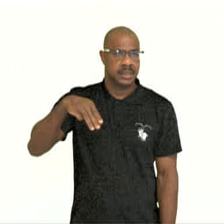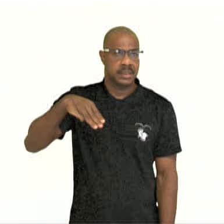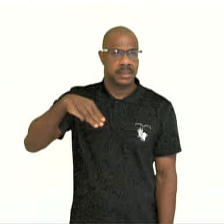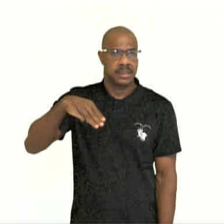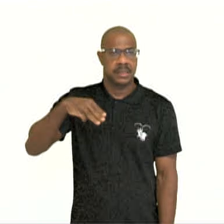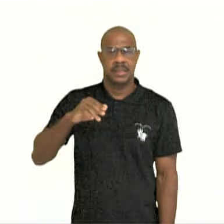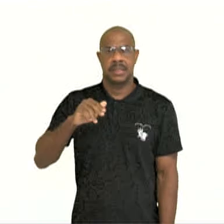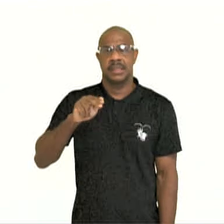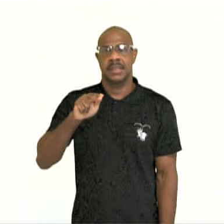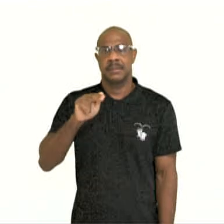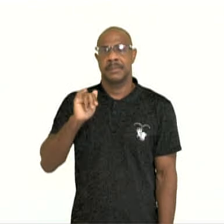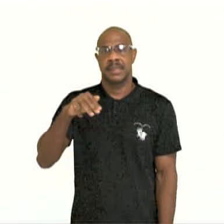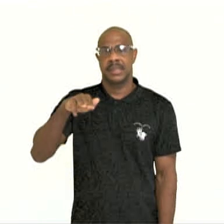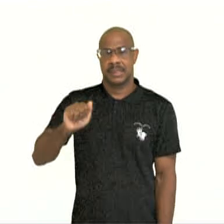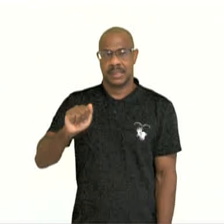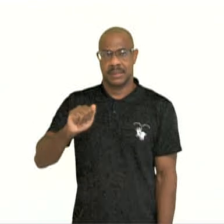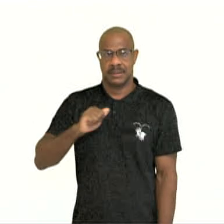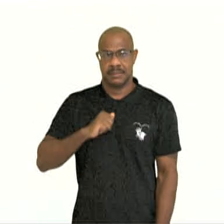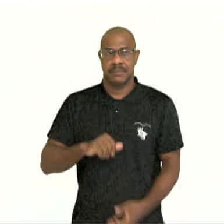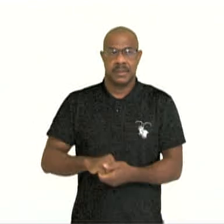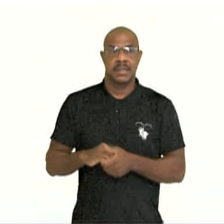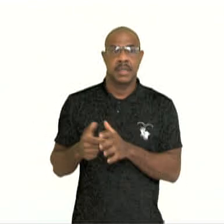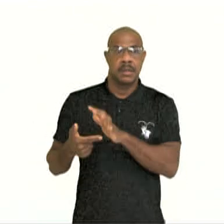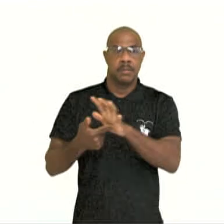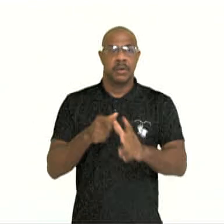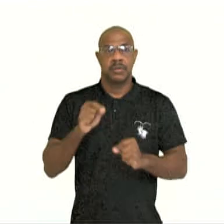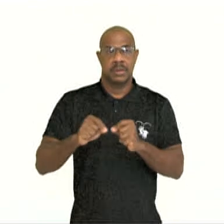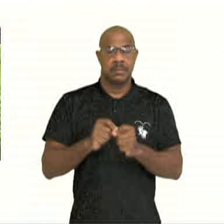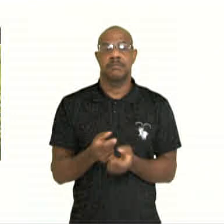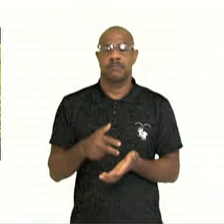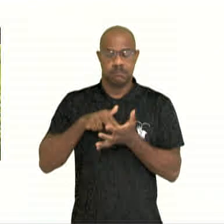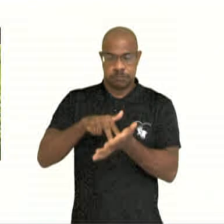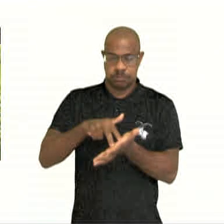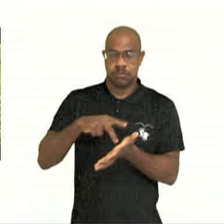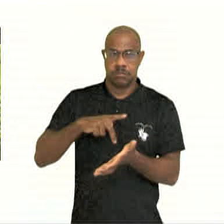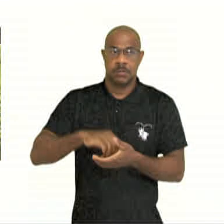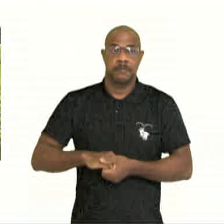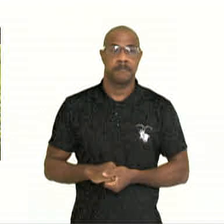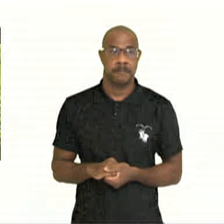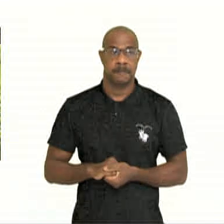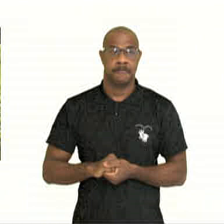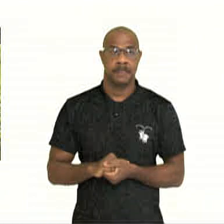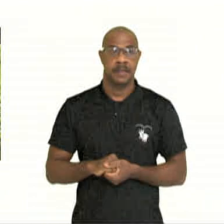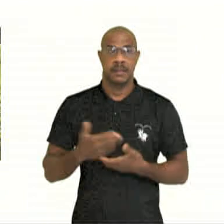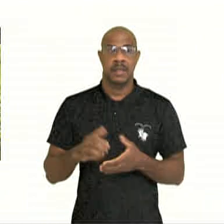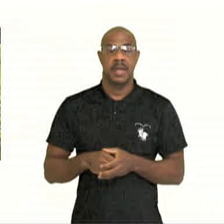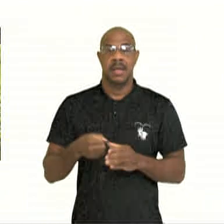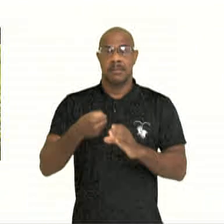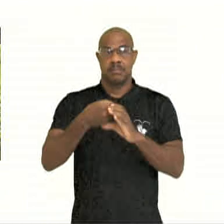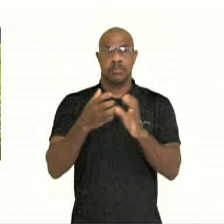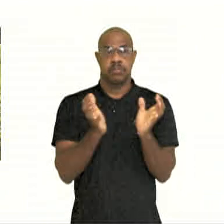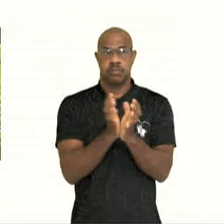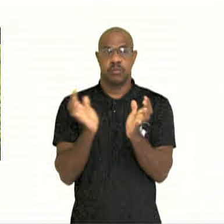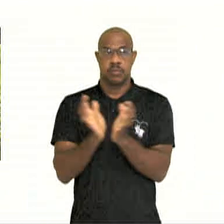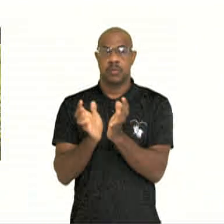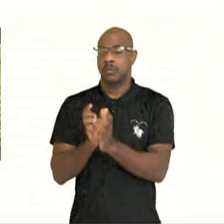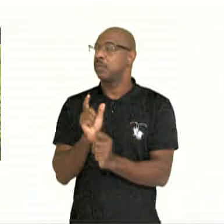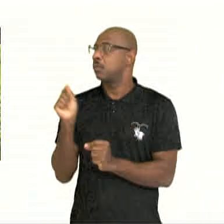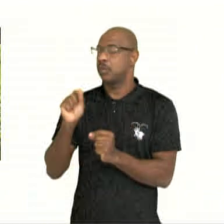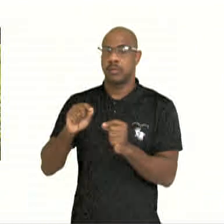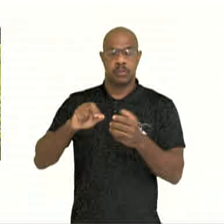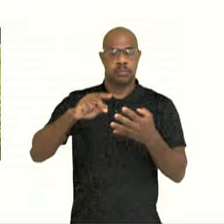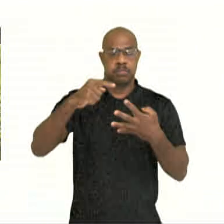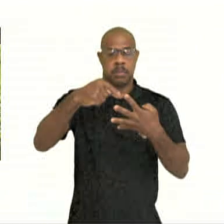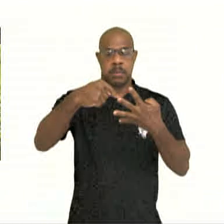oferece essa sustentação para que tenha esses vasos condutores. A classificação desse grupo, então, é